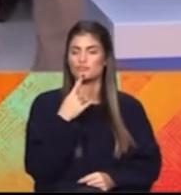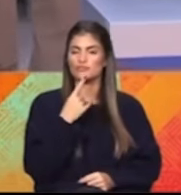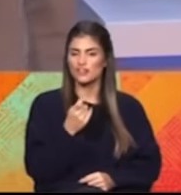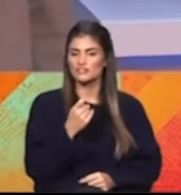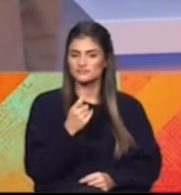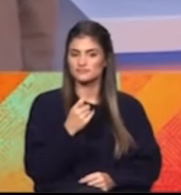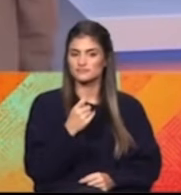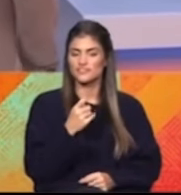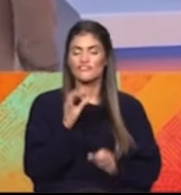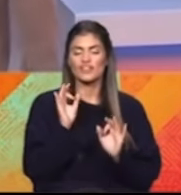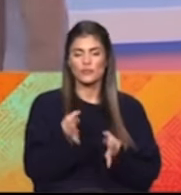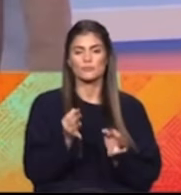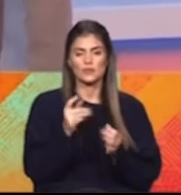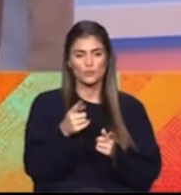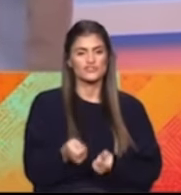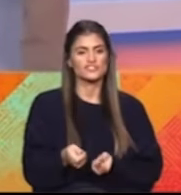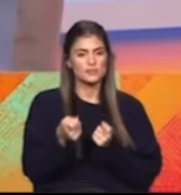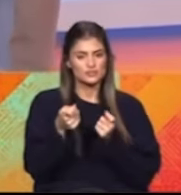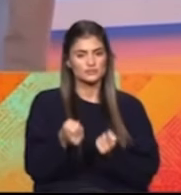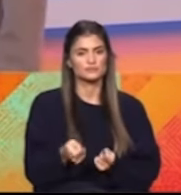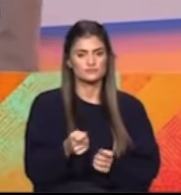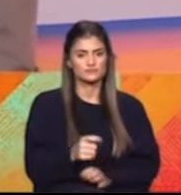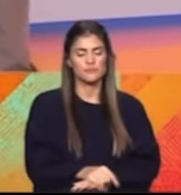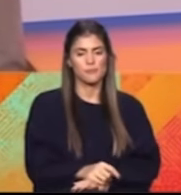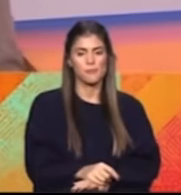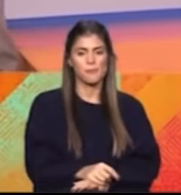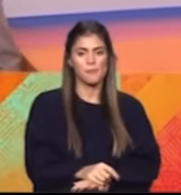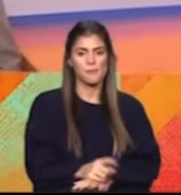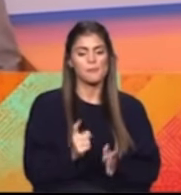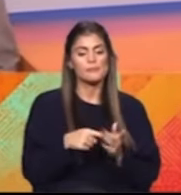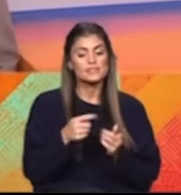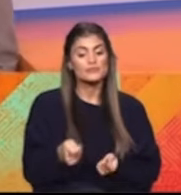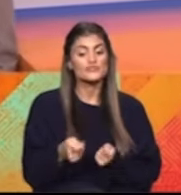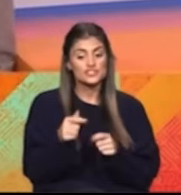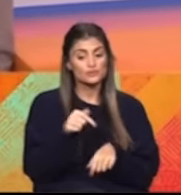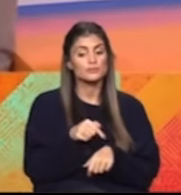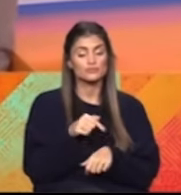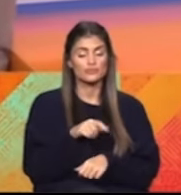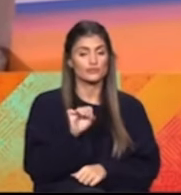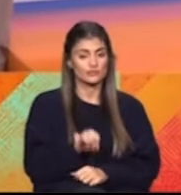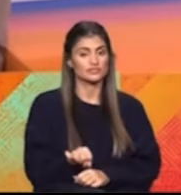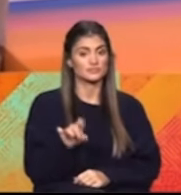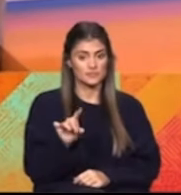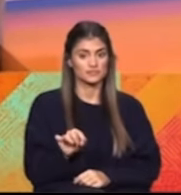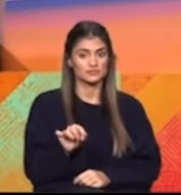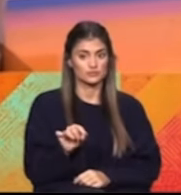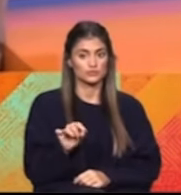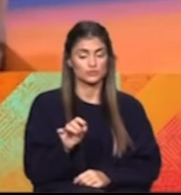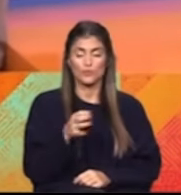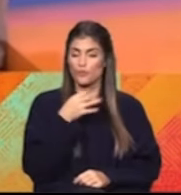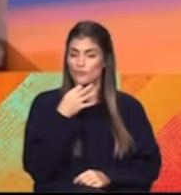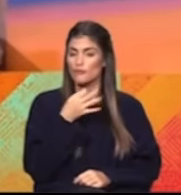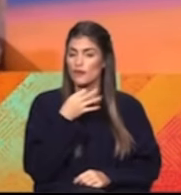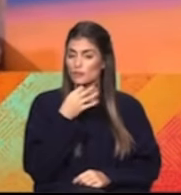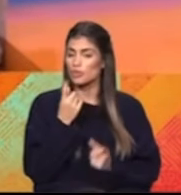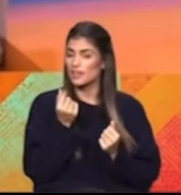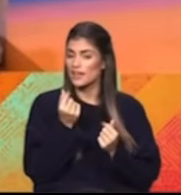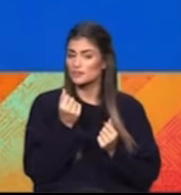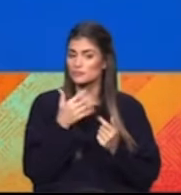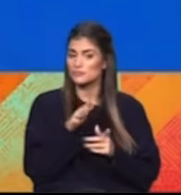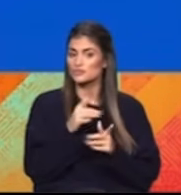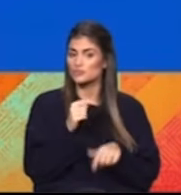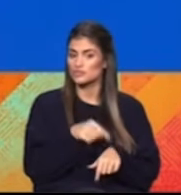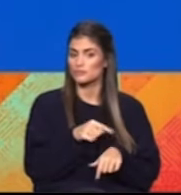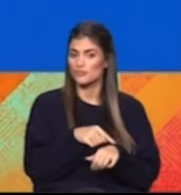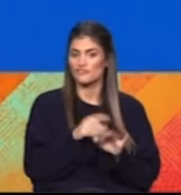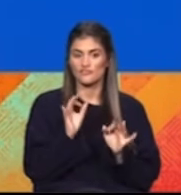se valeu a pena este investimento, não é? Porque é preciso também investir parte do seu tempo. Não falo de investimento económico, falo do seu tempo. Vale